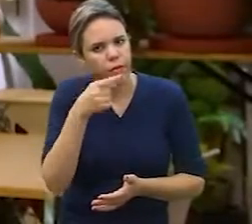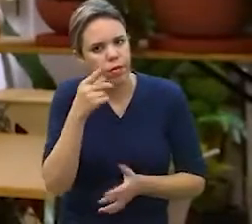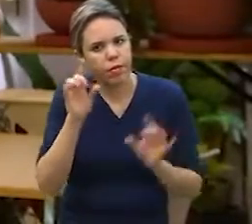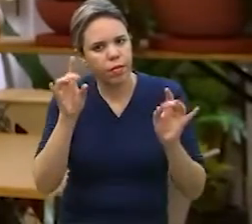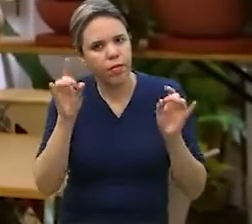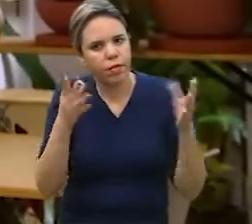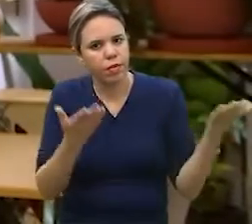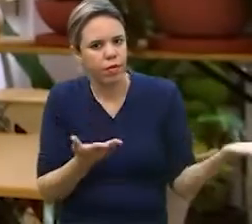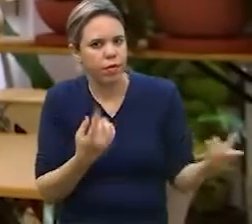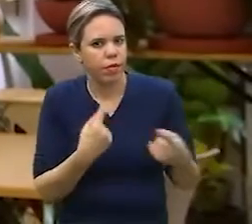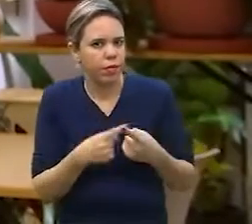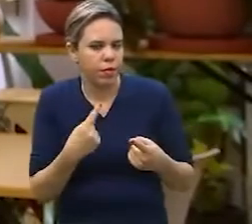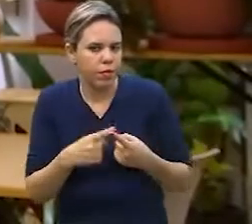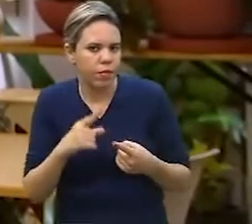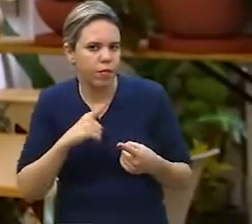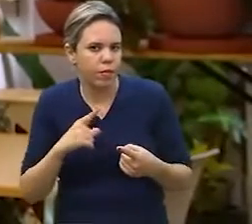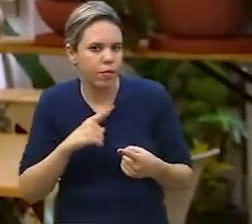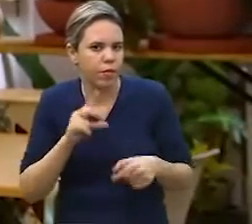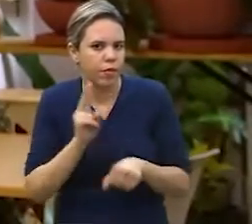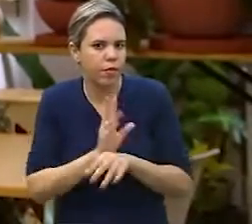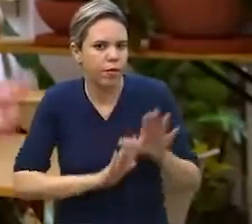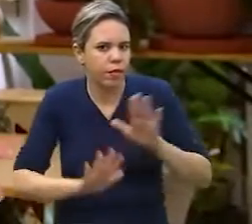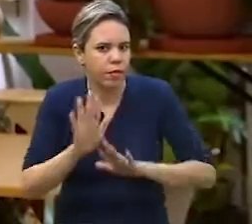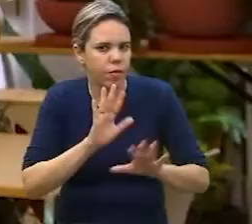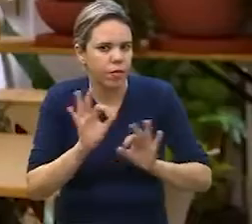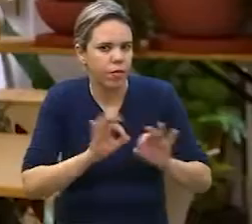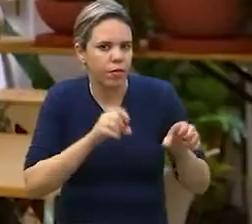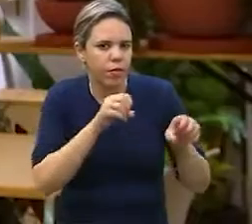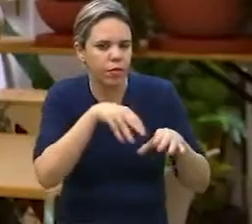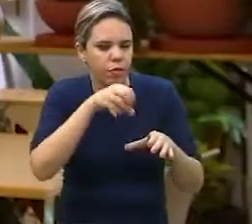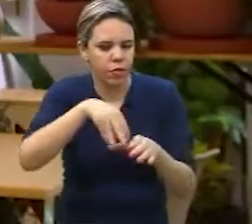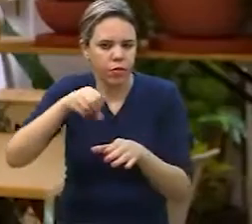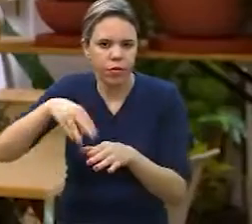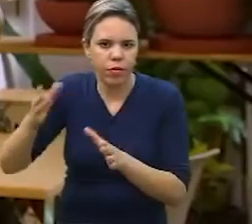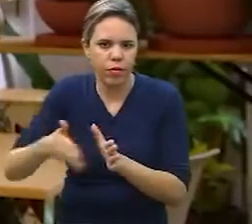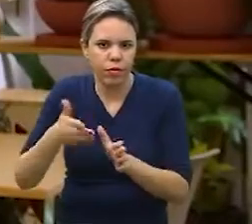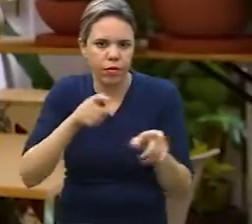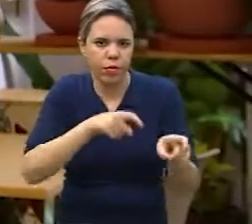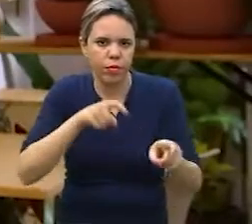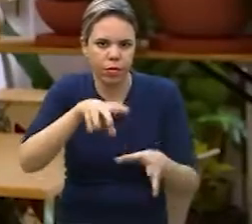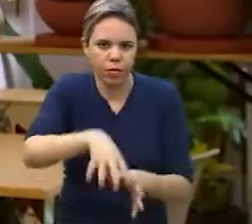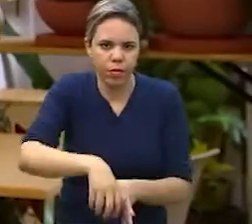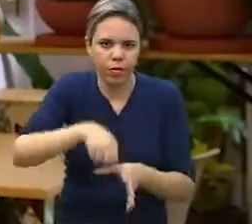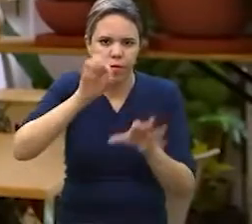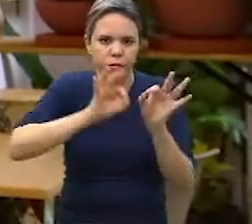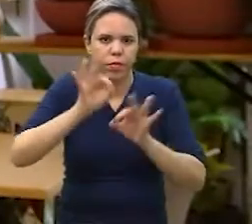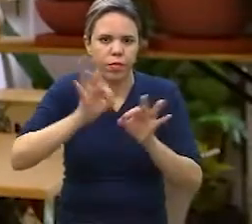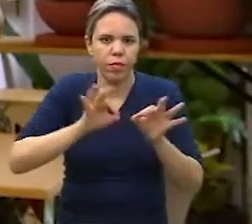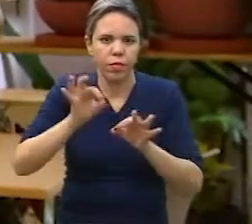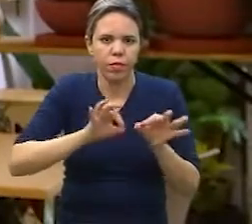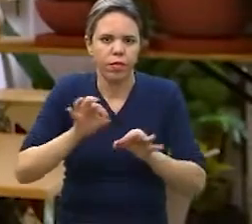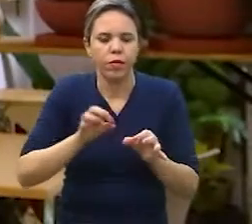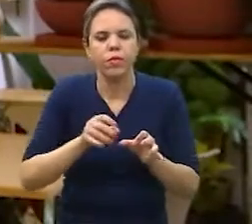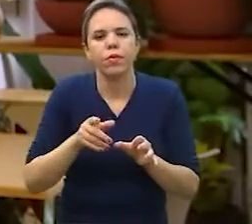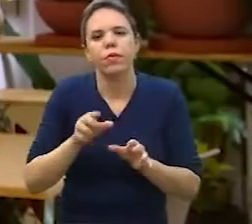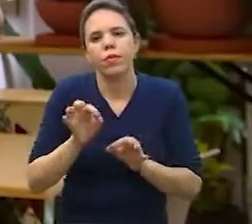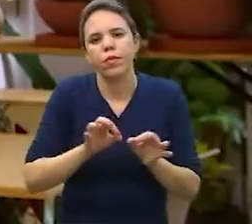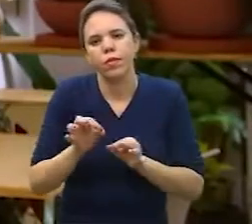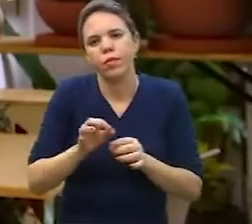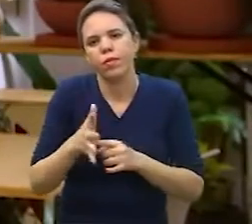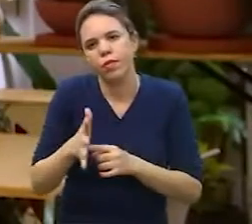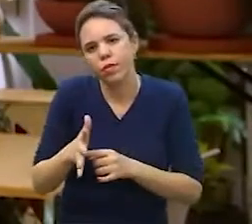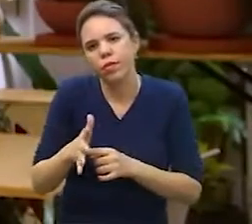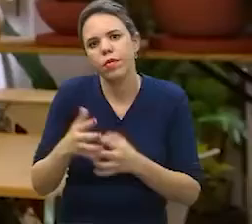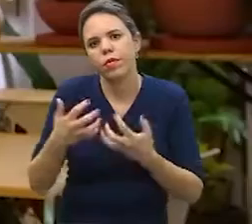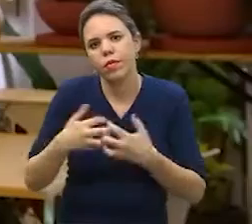de especial. Por que especial? Porque tem todo um cuidado, desde o seu plantio até a sua colheita, até a sua torra. Então, esse